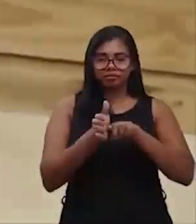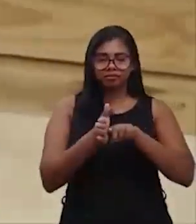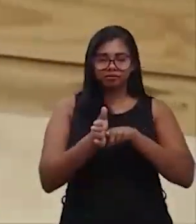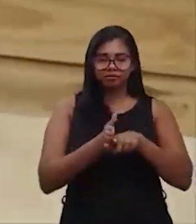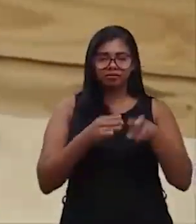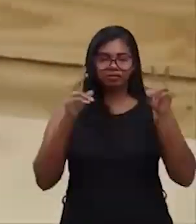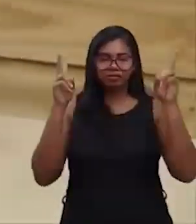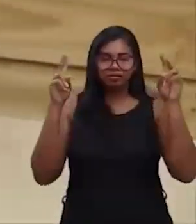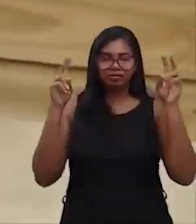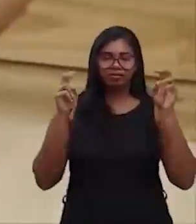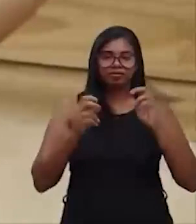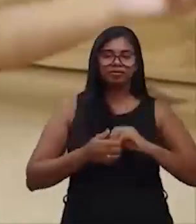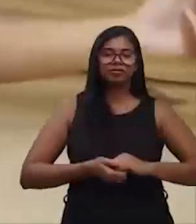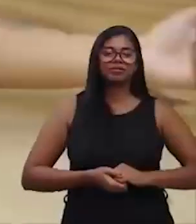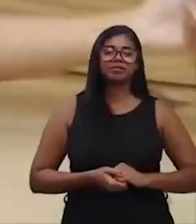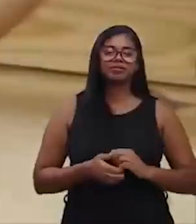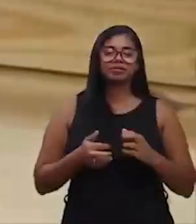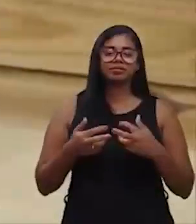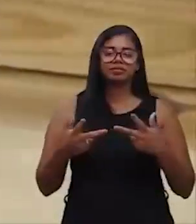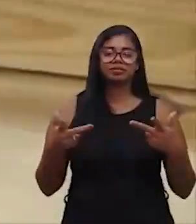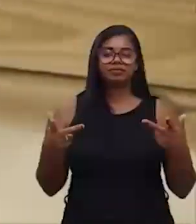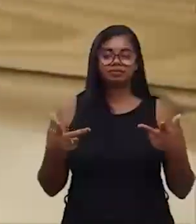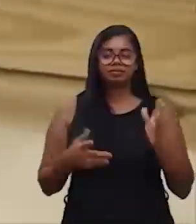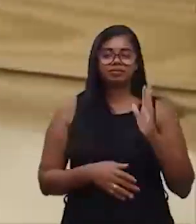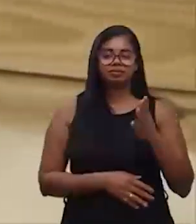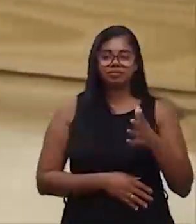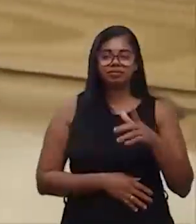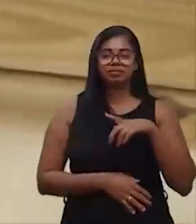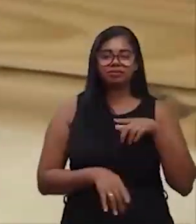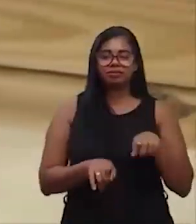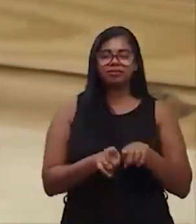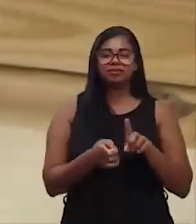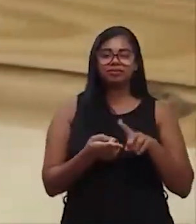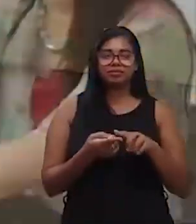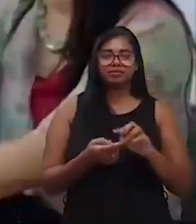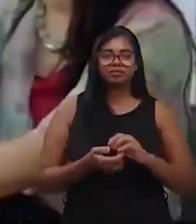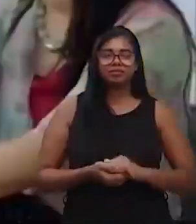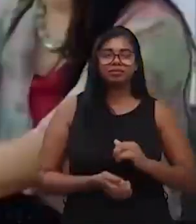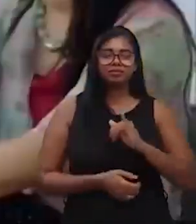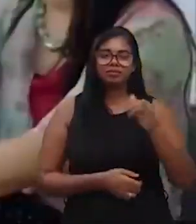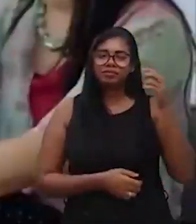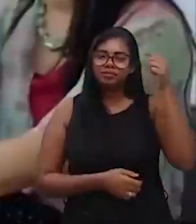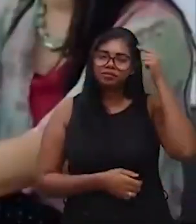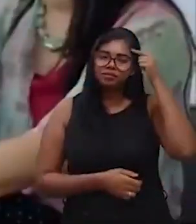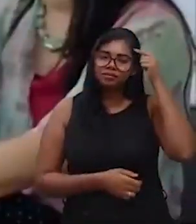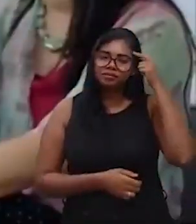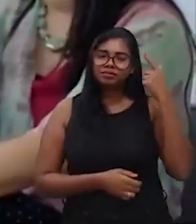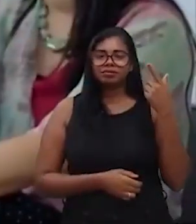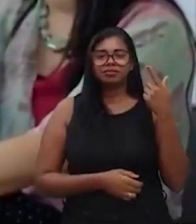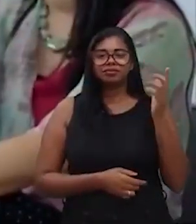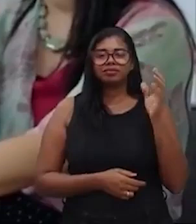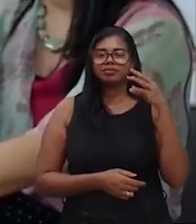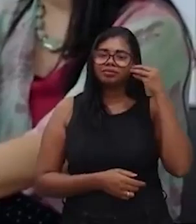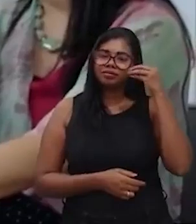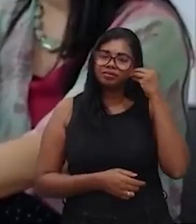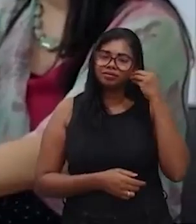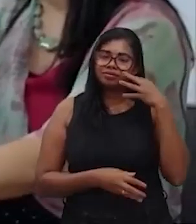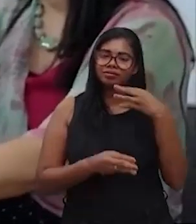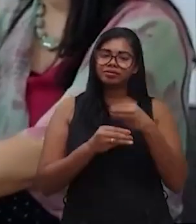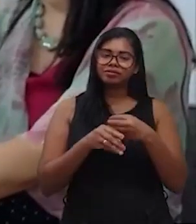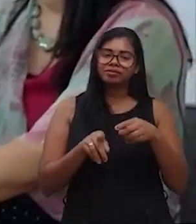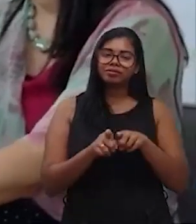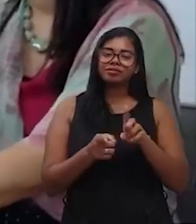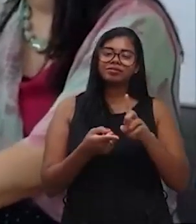um tema e ele vai me dar coisas que já estão ali. Isso. E aí eu fico pensando que quando a gente experimenta no